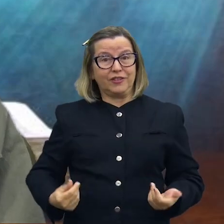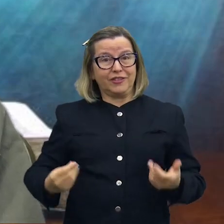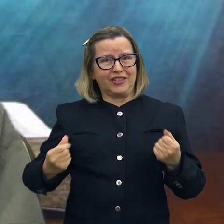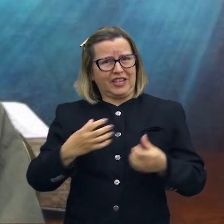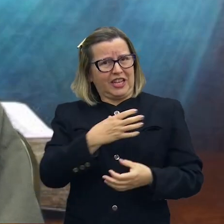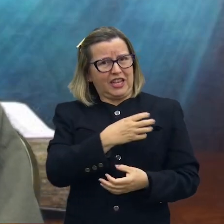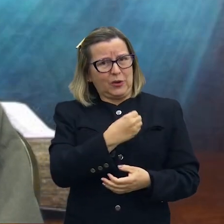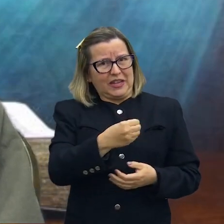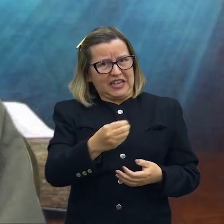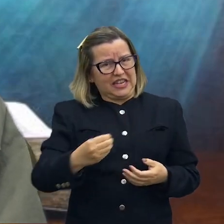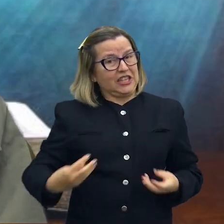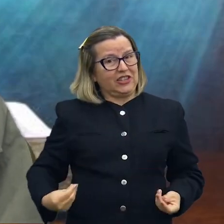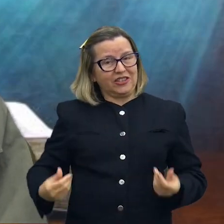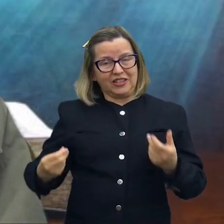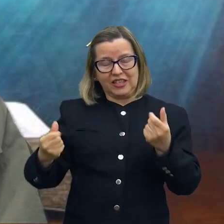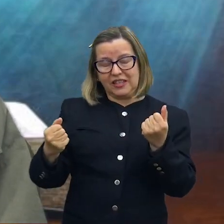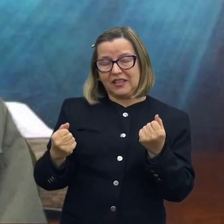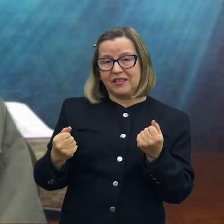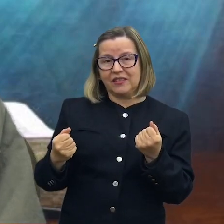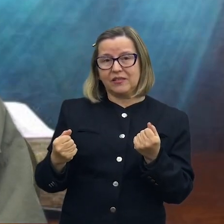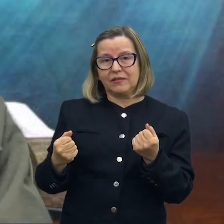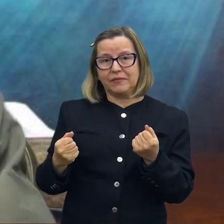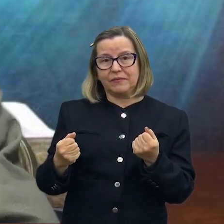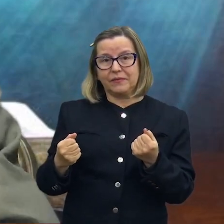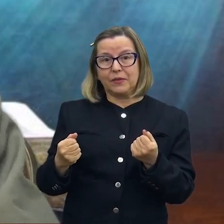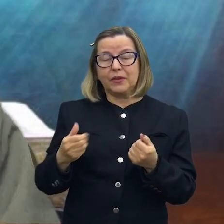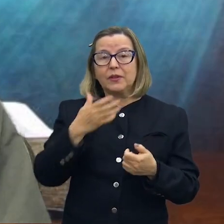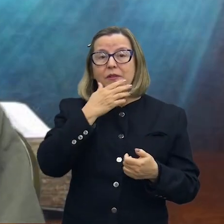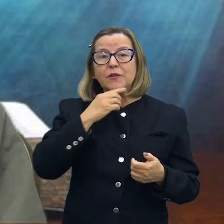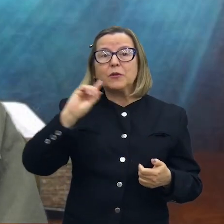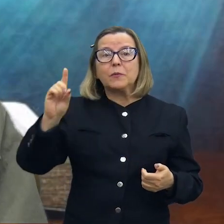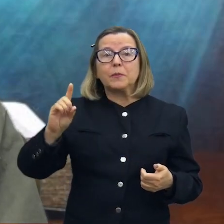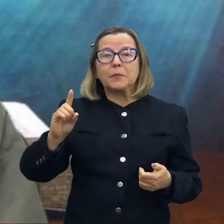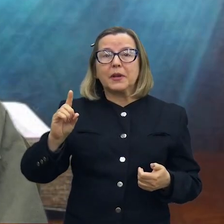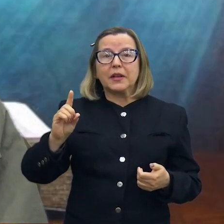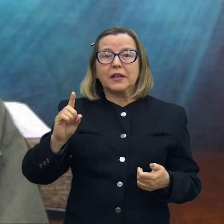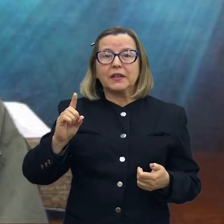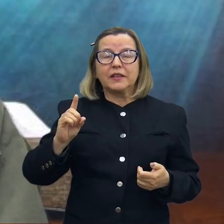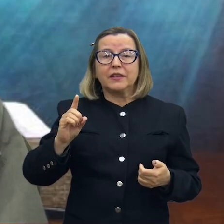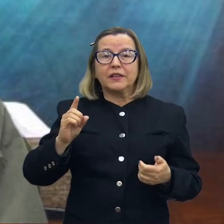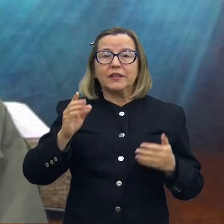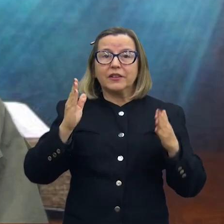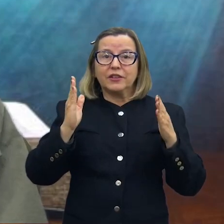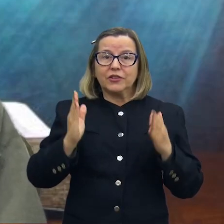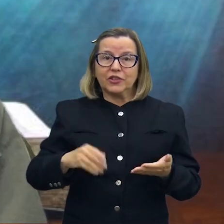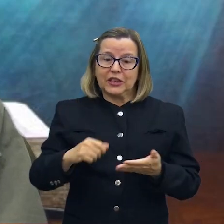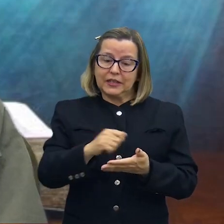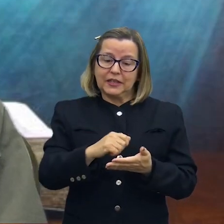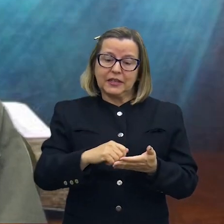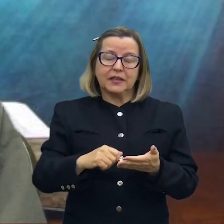herança, sobre dinheiro. O Pai preparou isso para quê? Para que nós